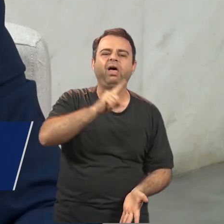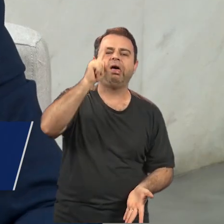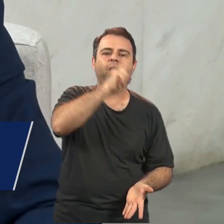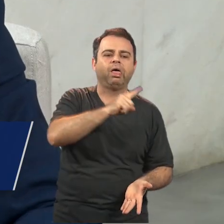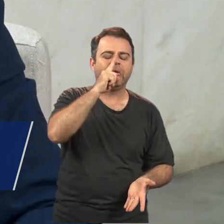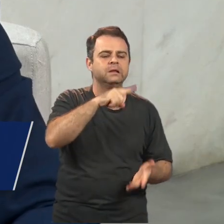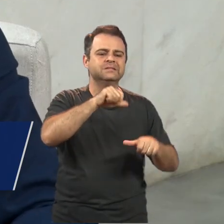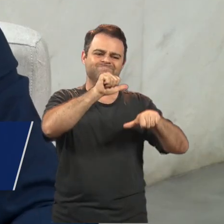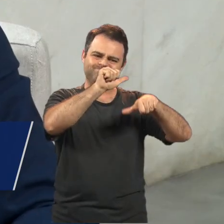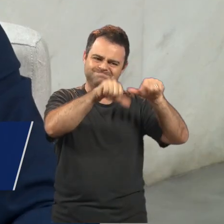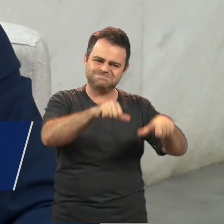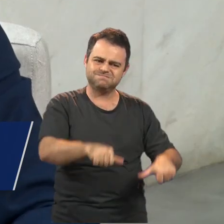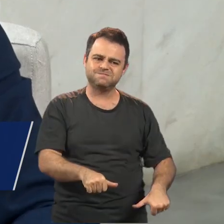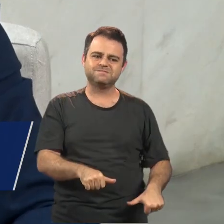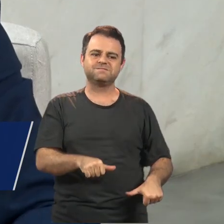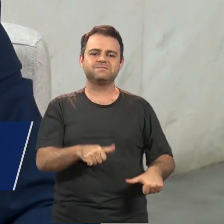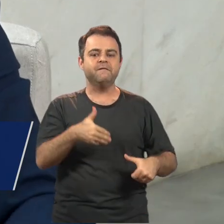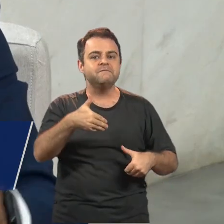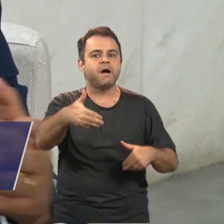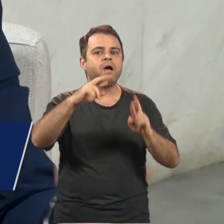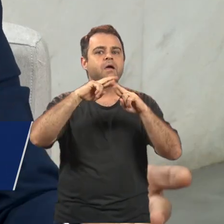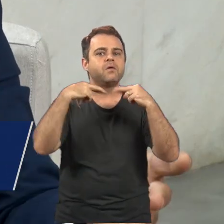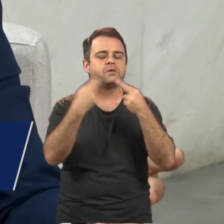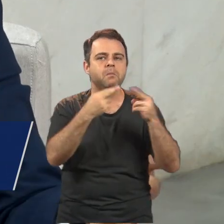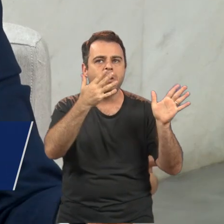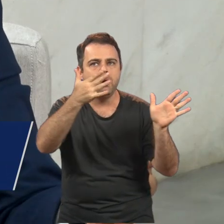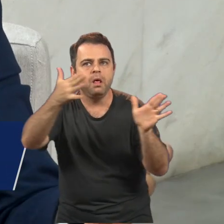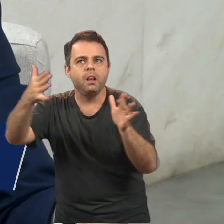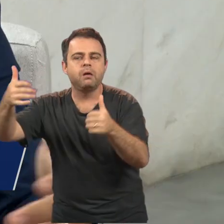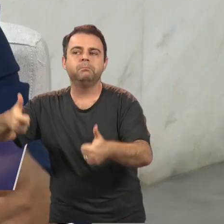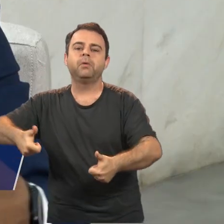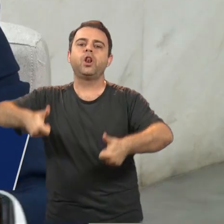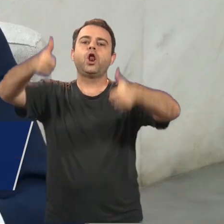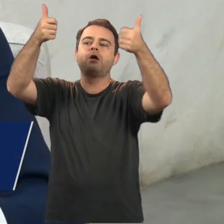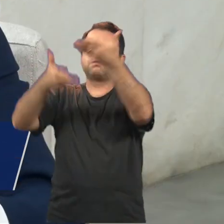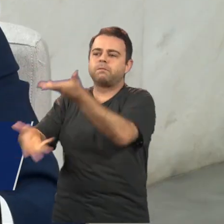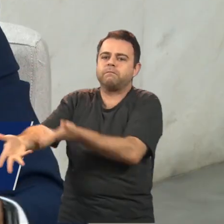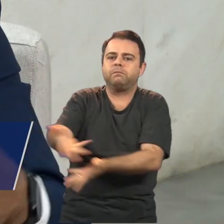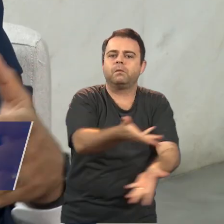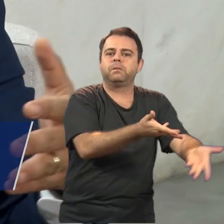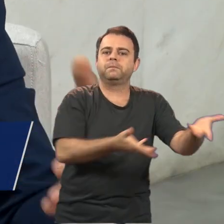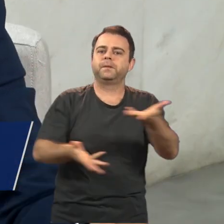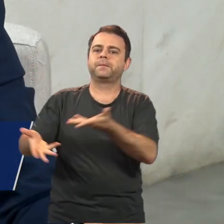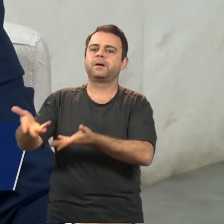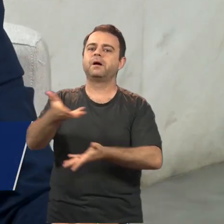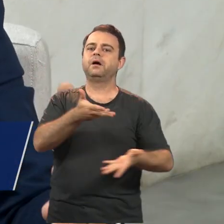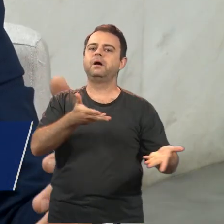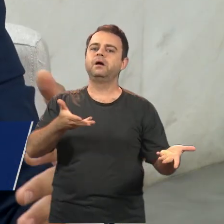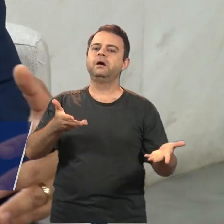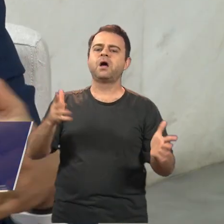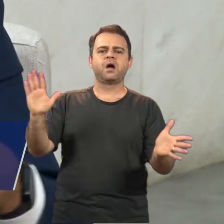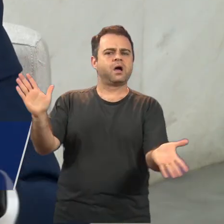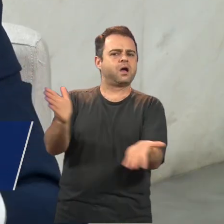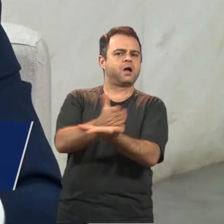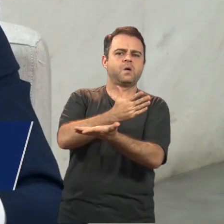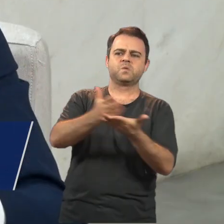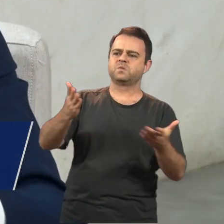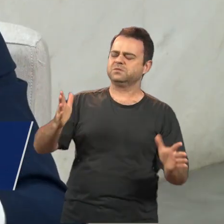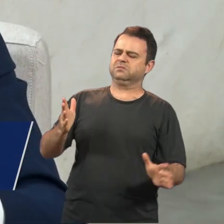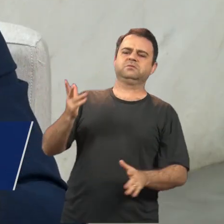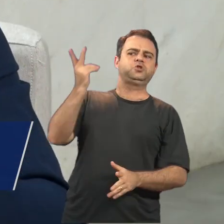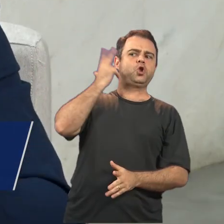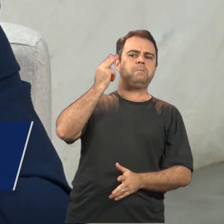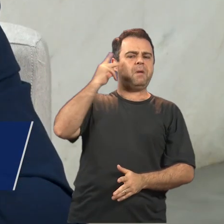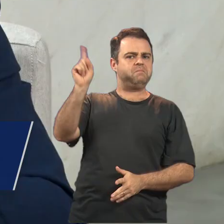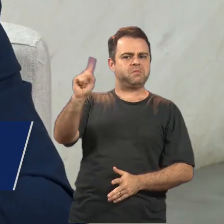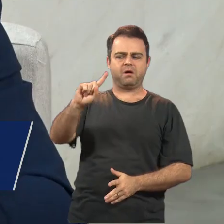né? Tem situações que, obviamente, fogem do normal e isso precisa ser resolvido, né? O tempo de espera